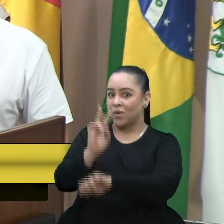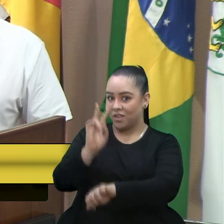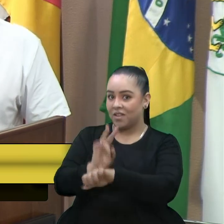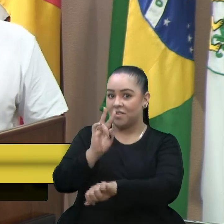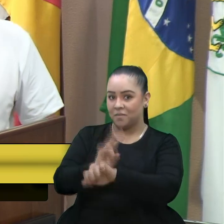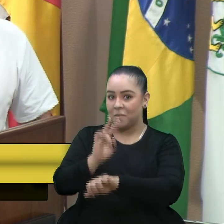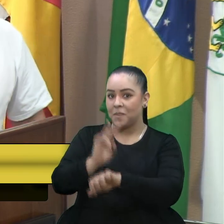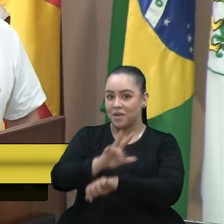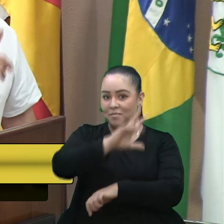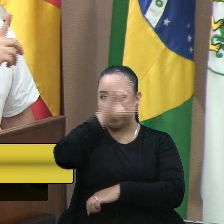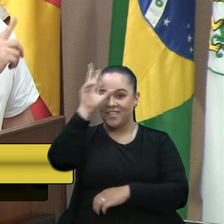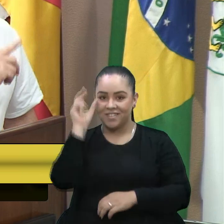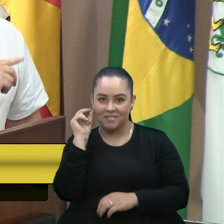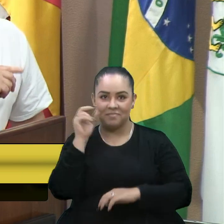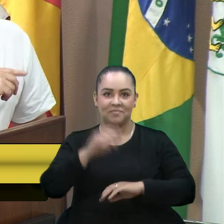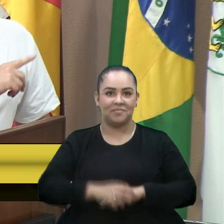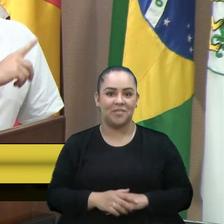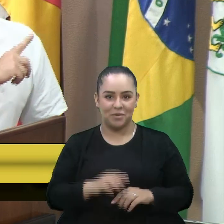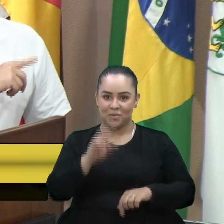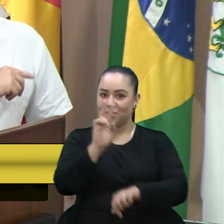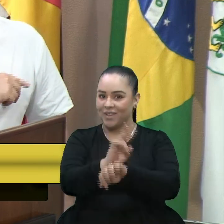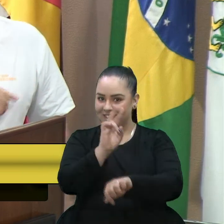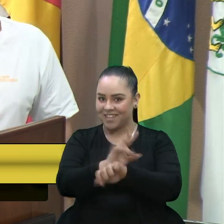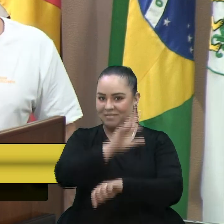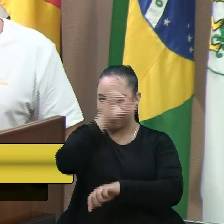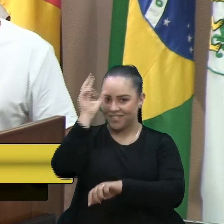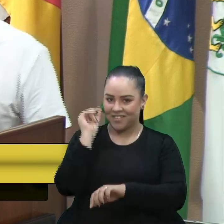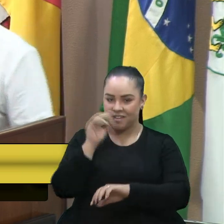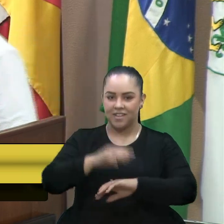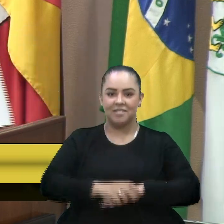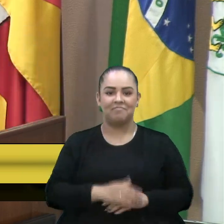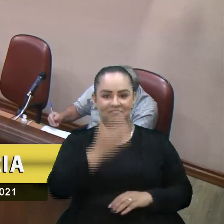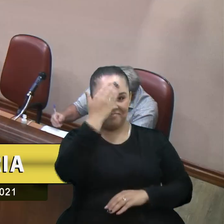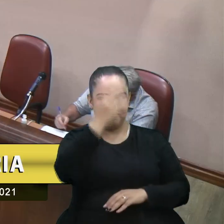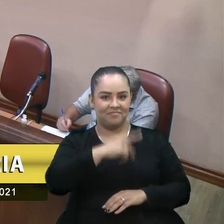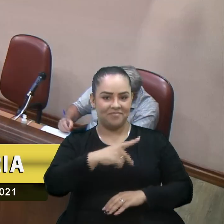Aonde que ele vai mexer para se cuidar. Obrigado, presidente. Próximo inscrito, vereador.